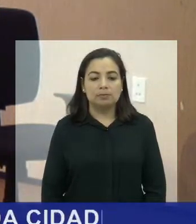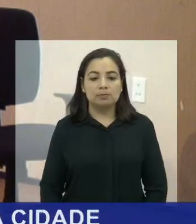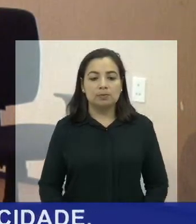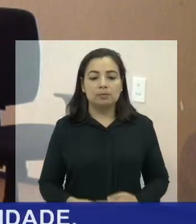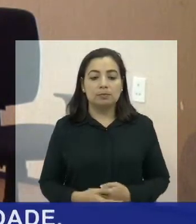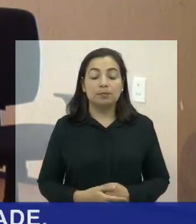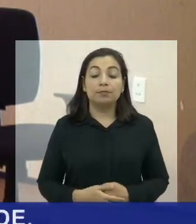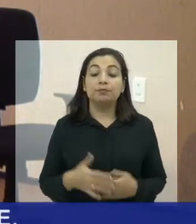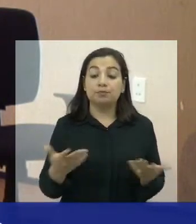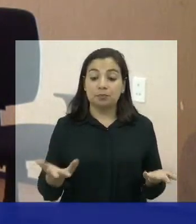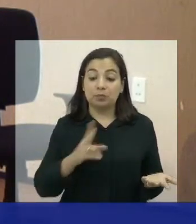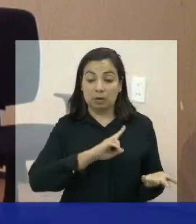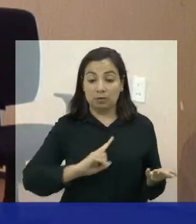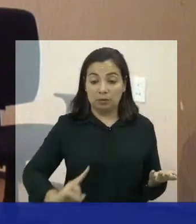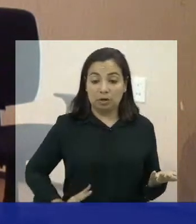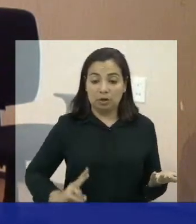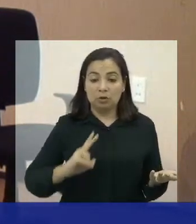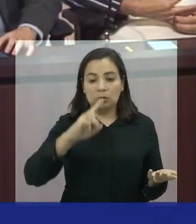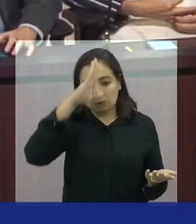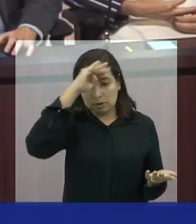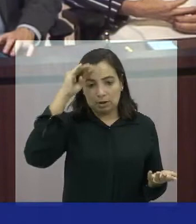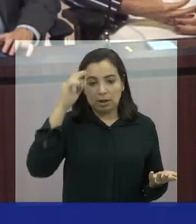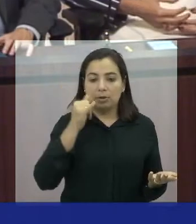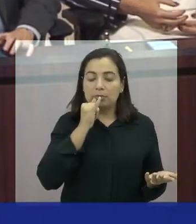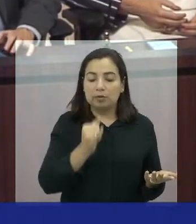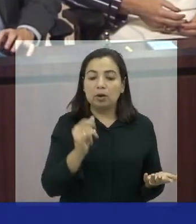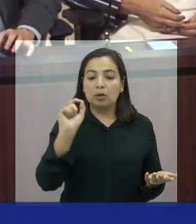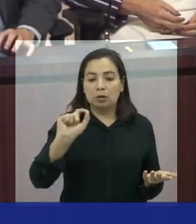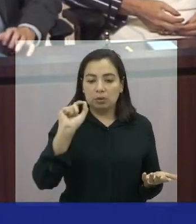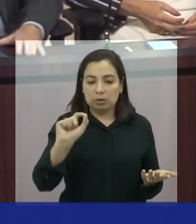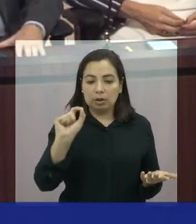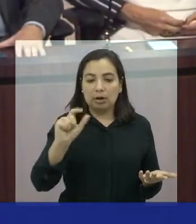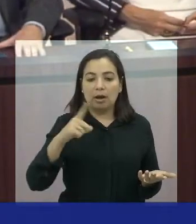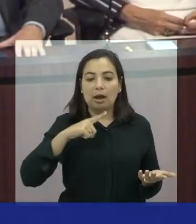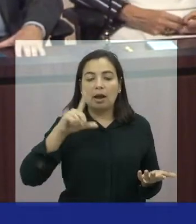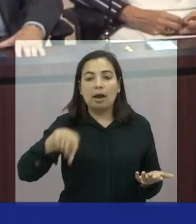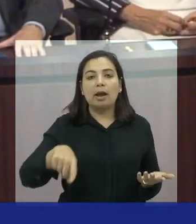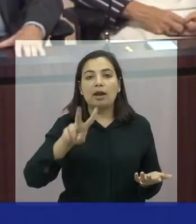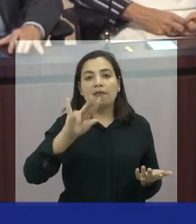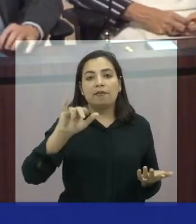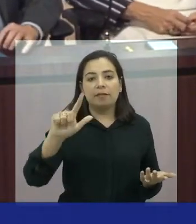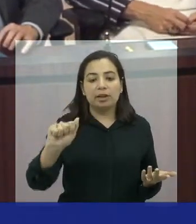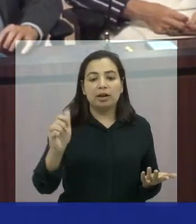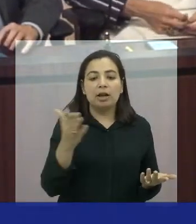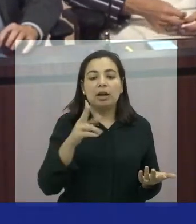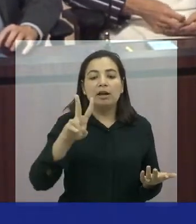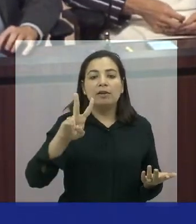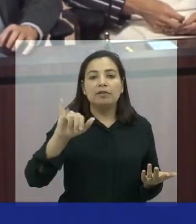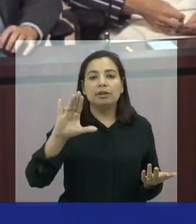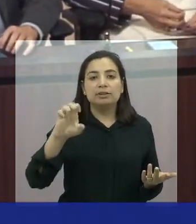O vereador Guilherme agora me informou que é representante da Vila Vicentina. Fátima,